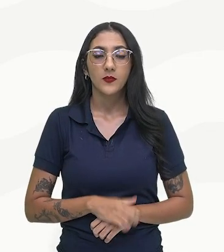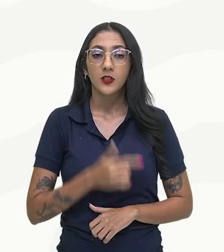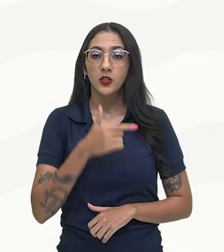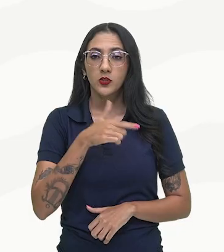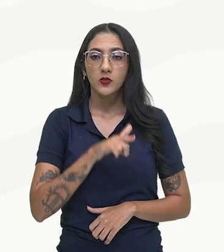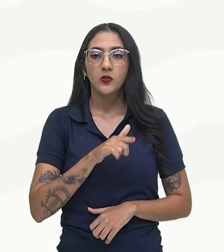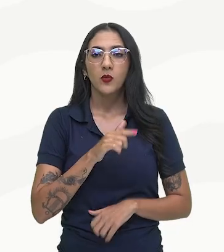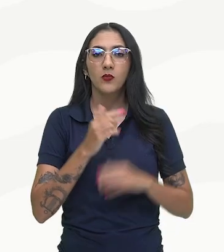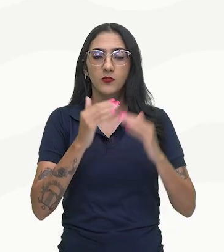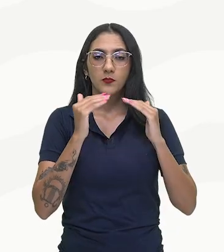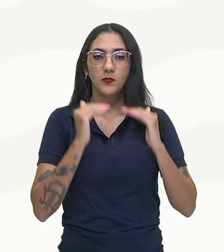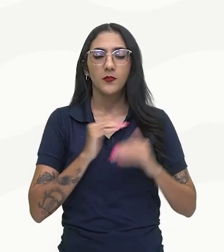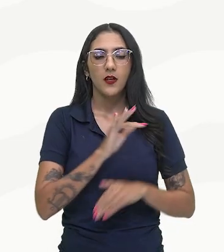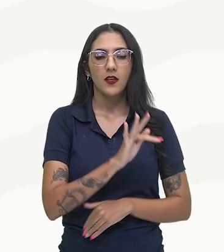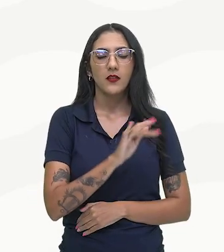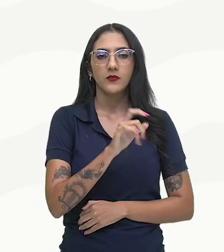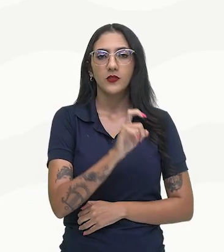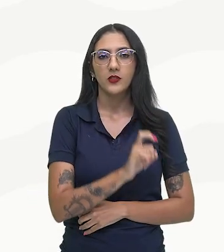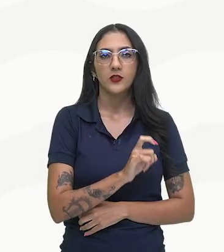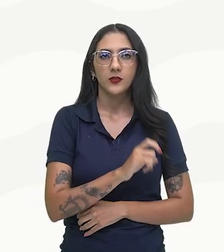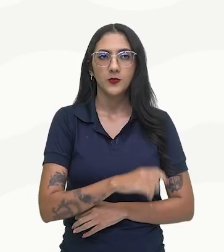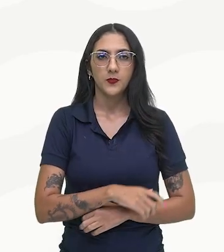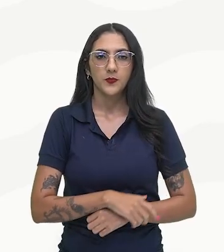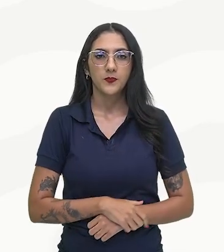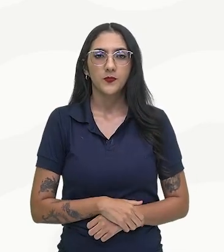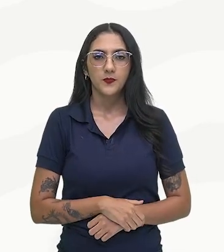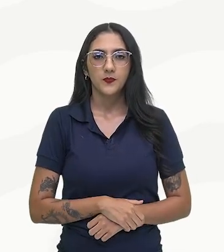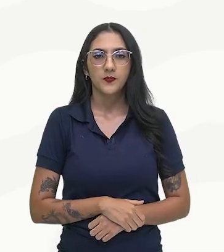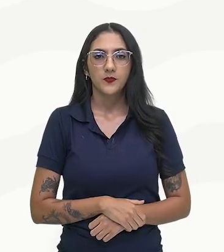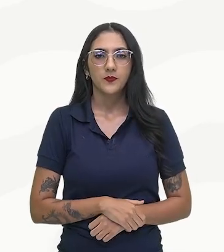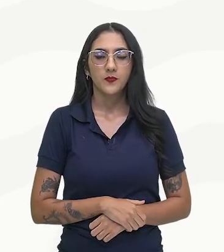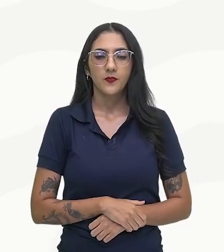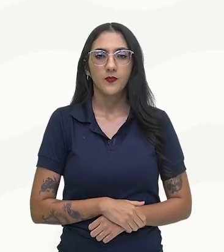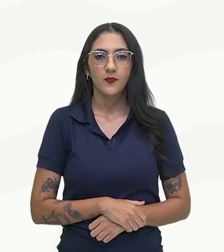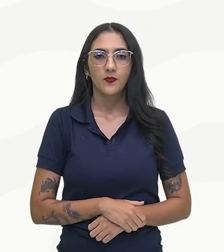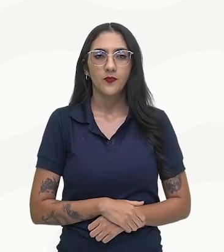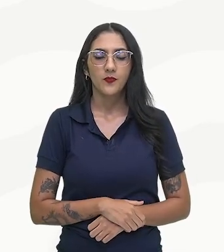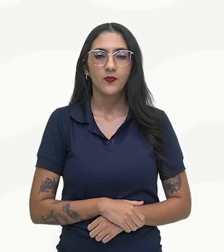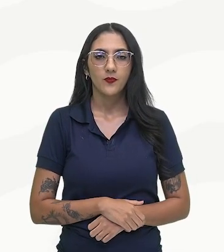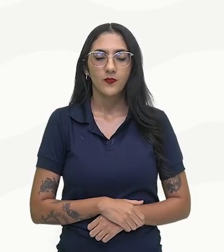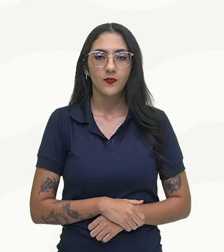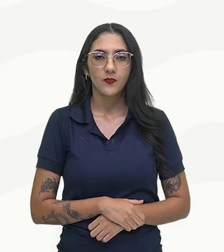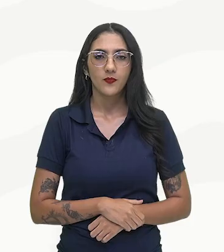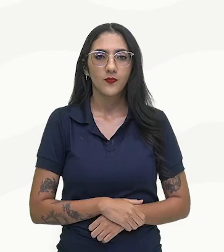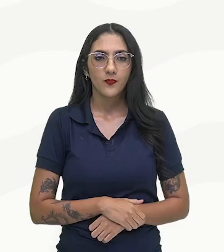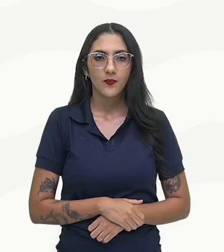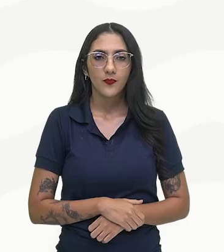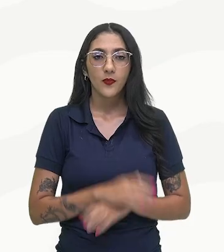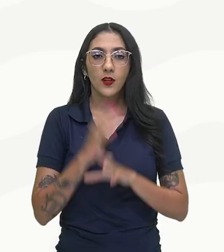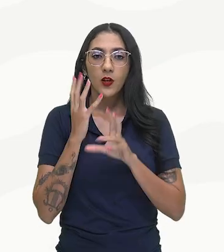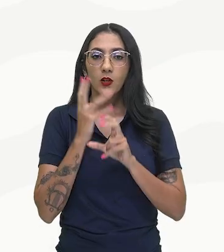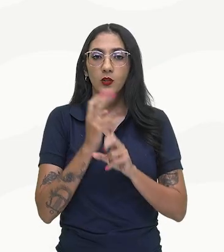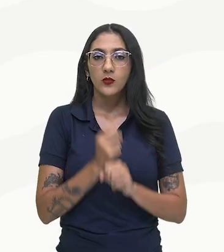F de x vai ser igual a 4 mais 36 dá 40, 40 mais 80,